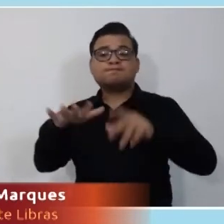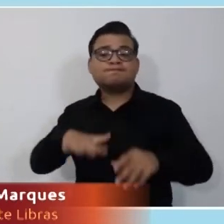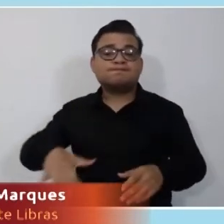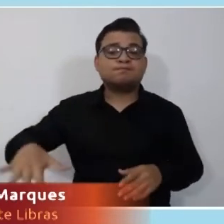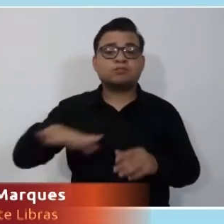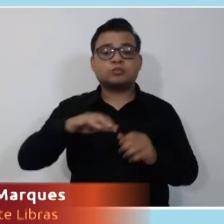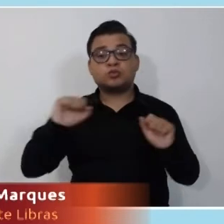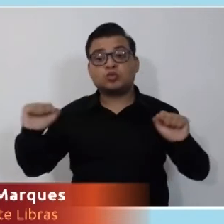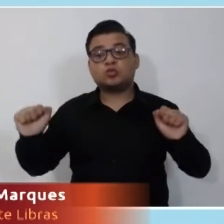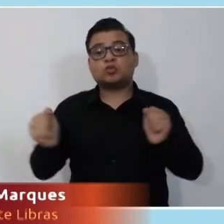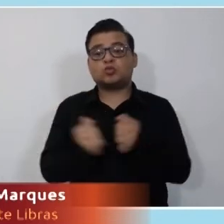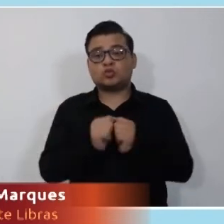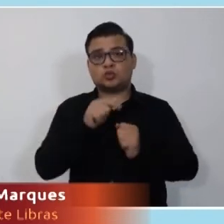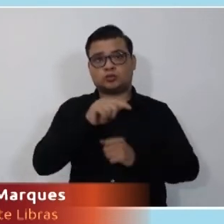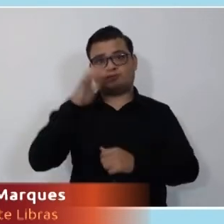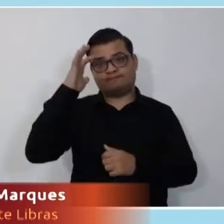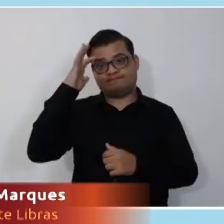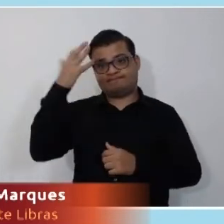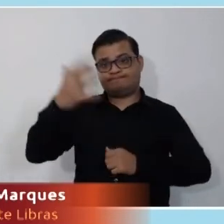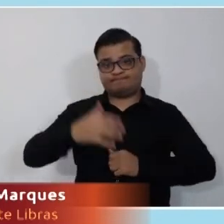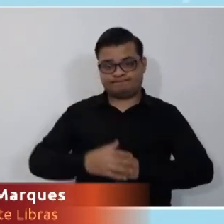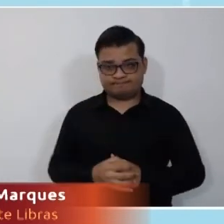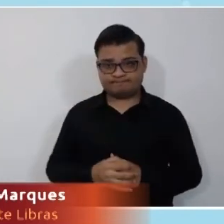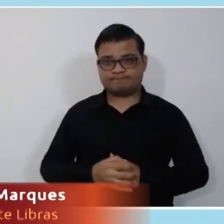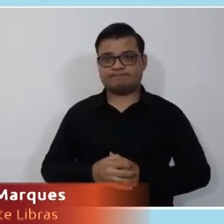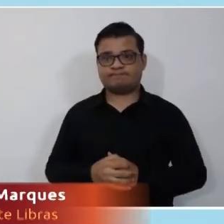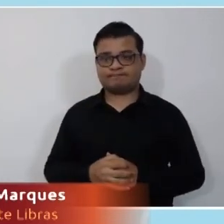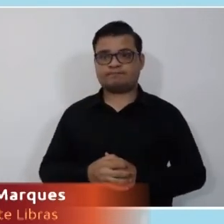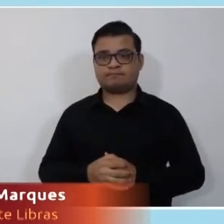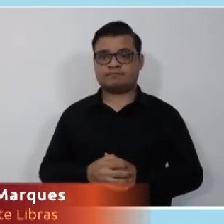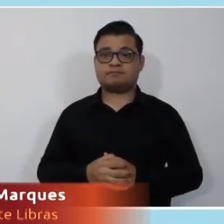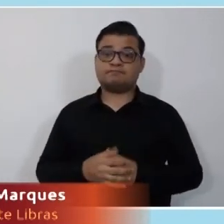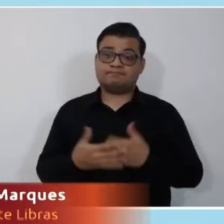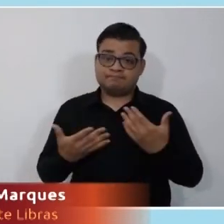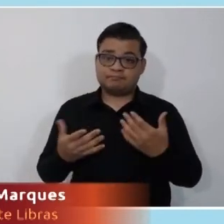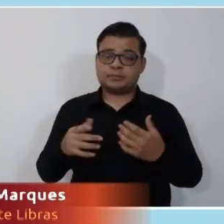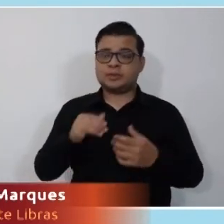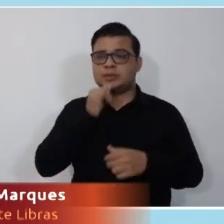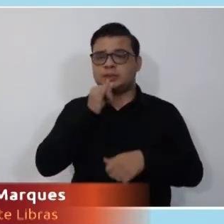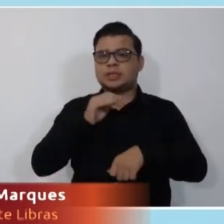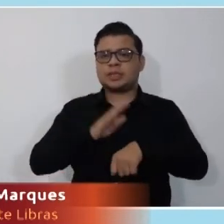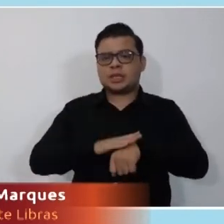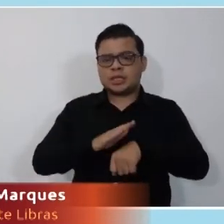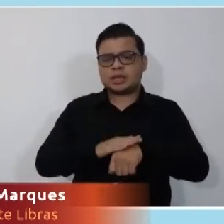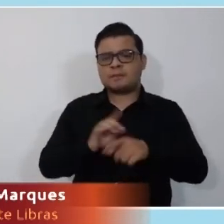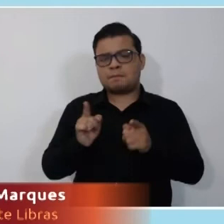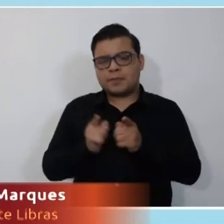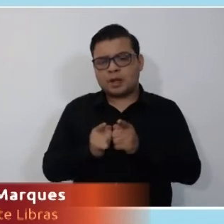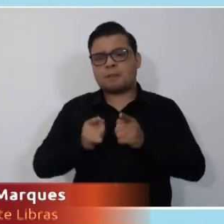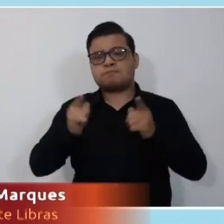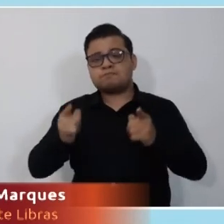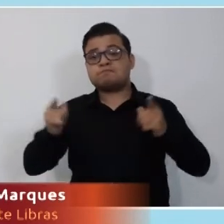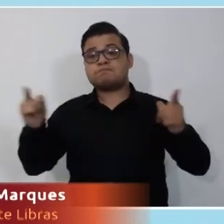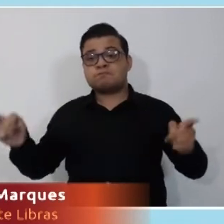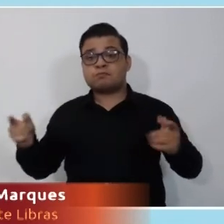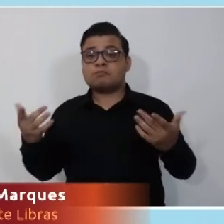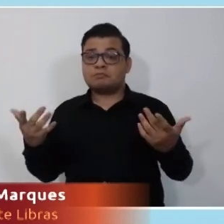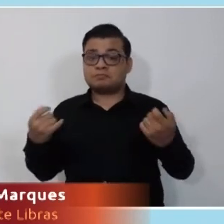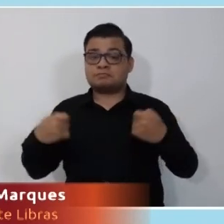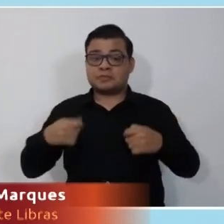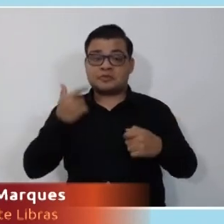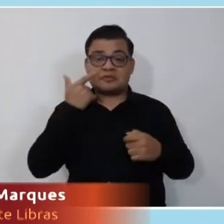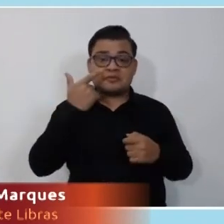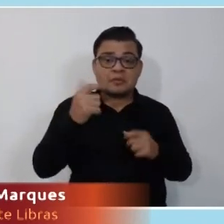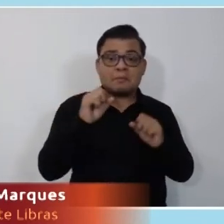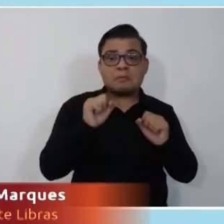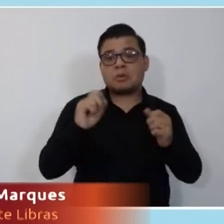Vamos ter soluções de pequeno e curto prazo, mas no longo prazo vamos voltar a cair nos problemas, né? E é inevitável,